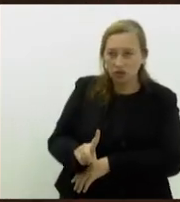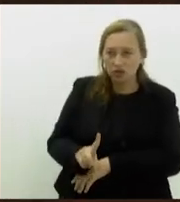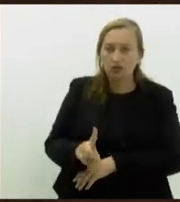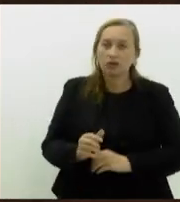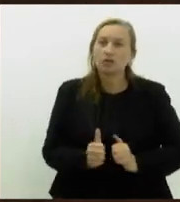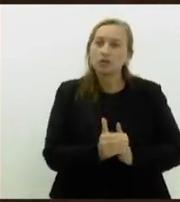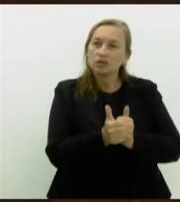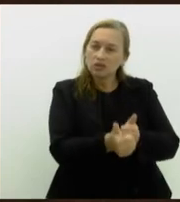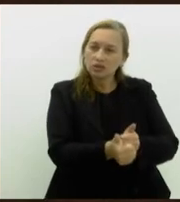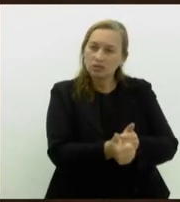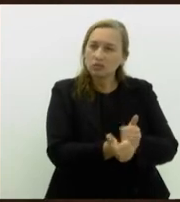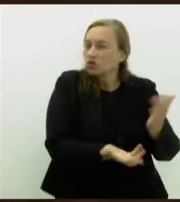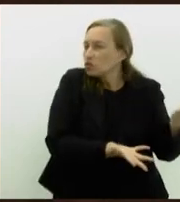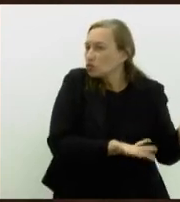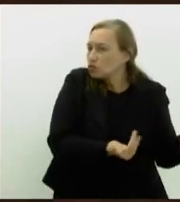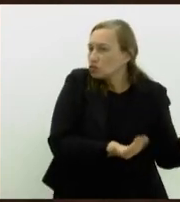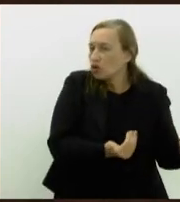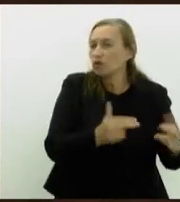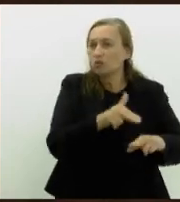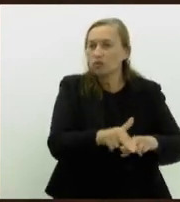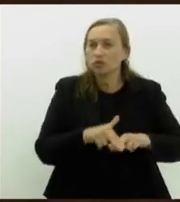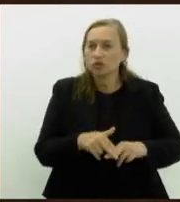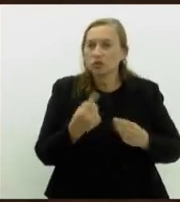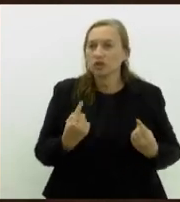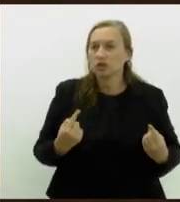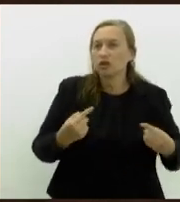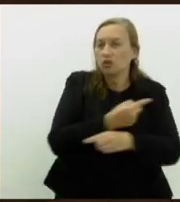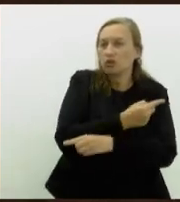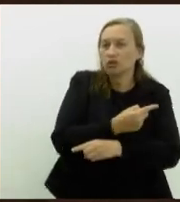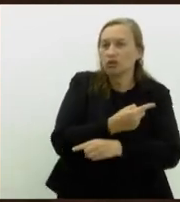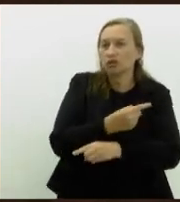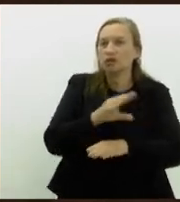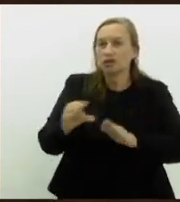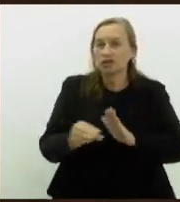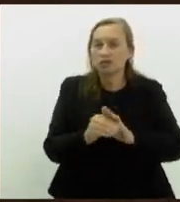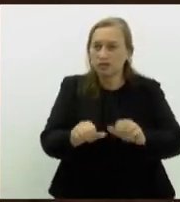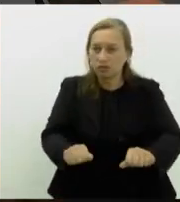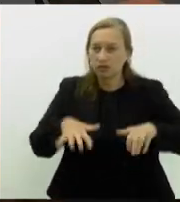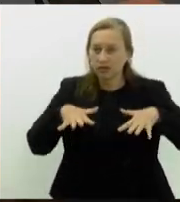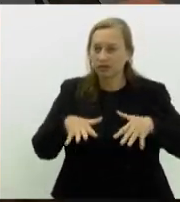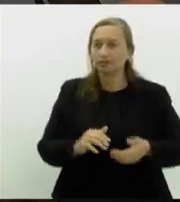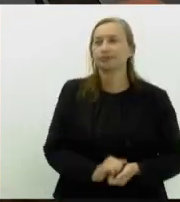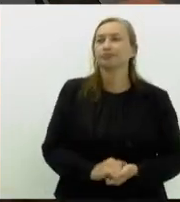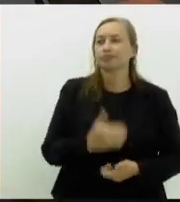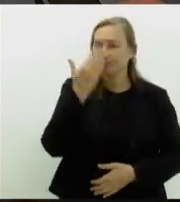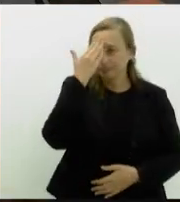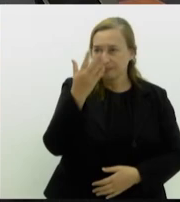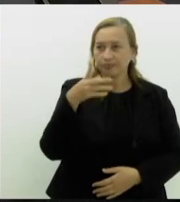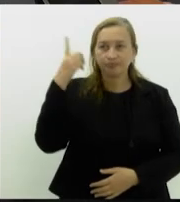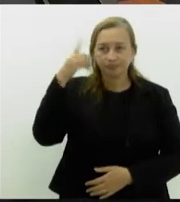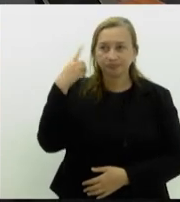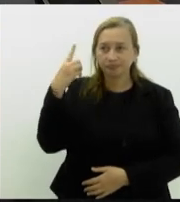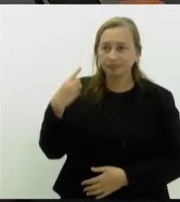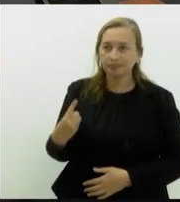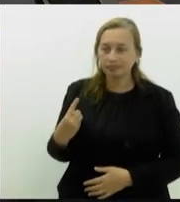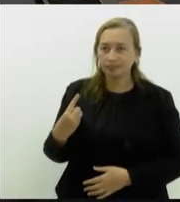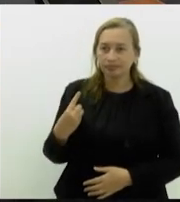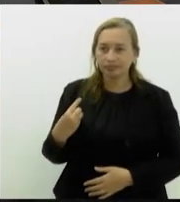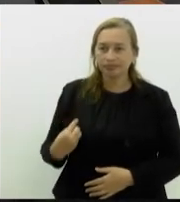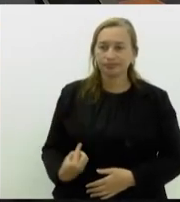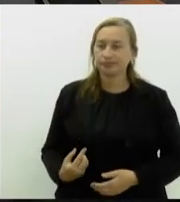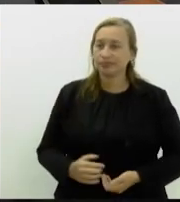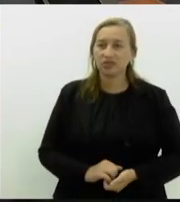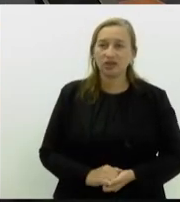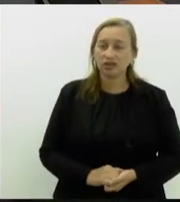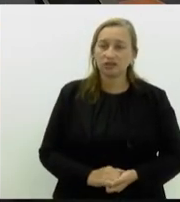populacional. Por esses motivos, meu parecer é contrário às emendas de plenário. Muito obrigada, Dani. Pela Comissão de Cultura,